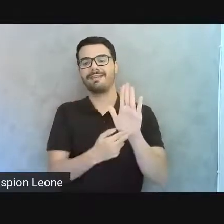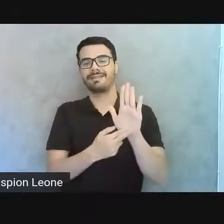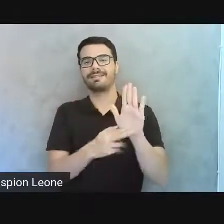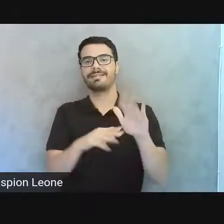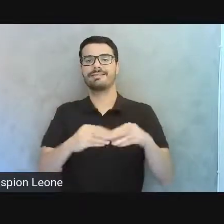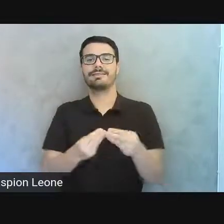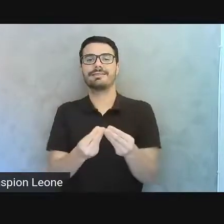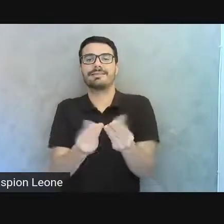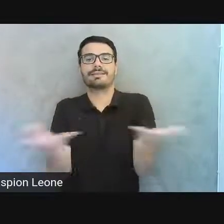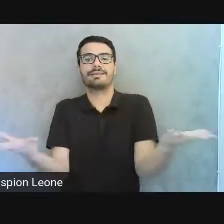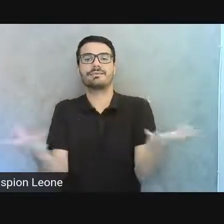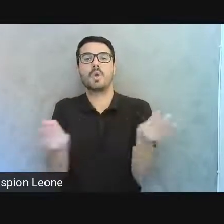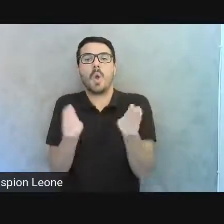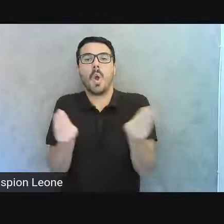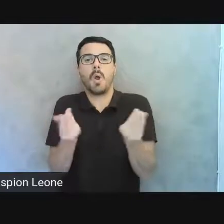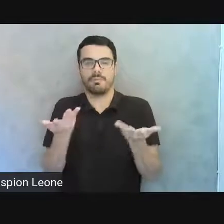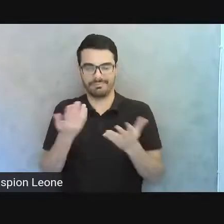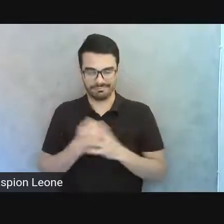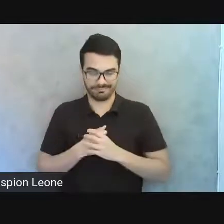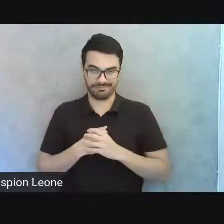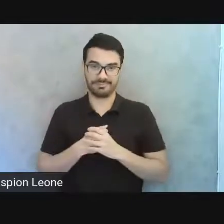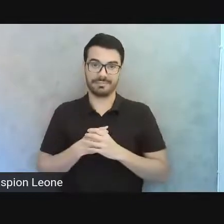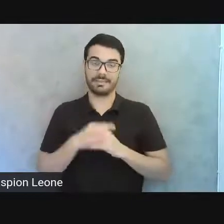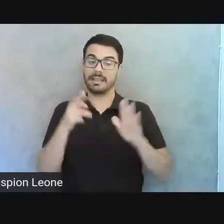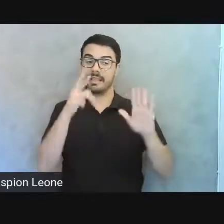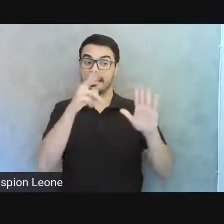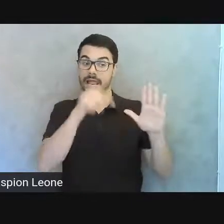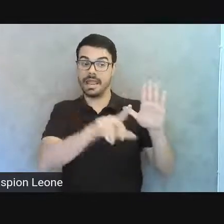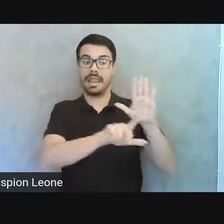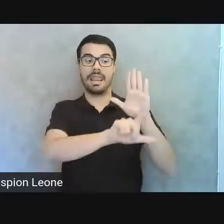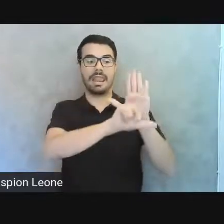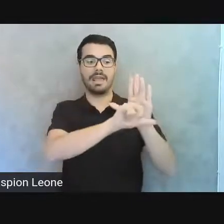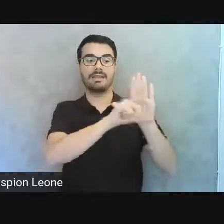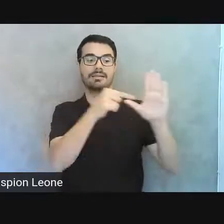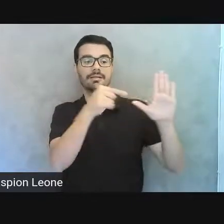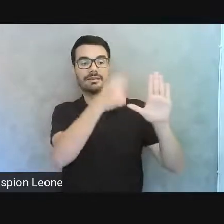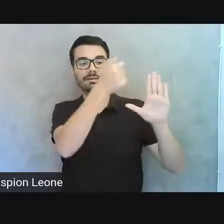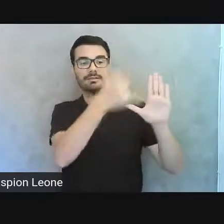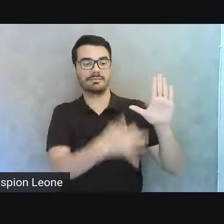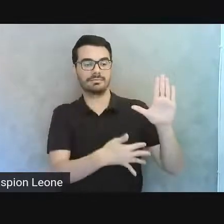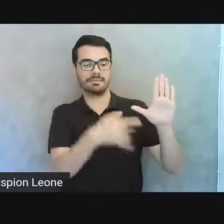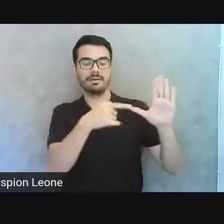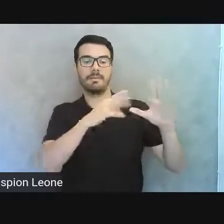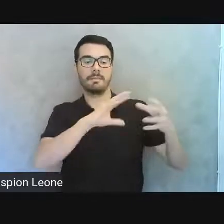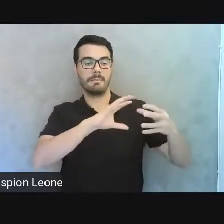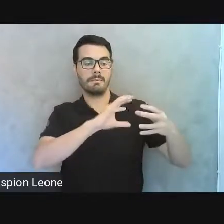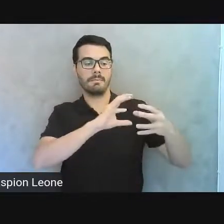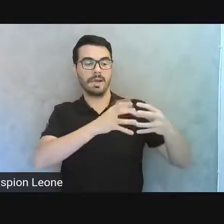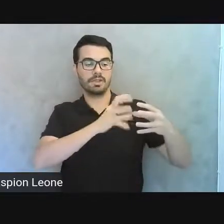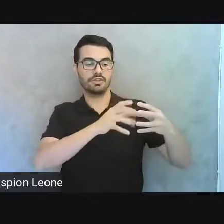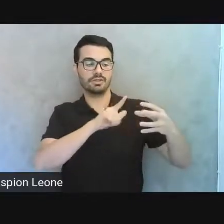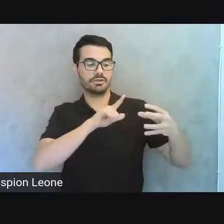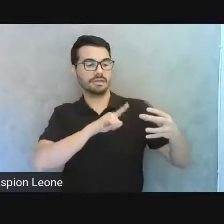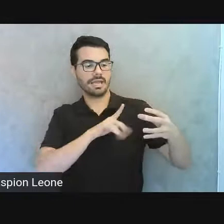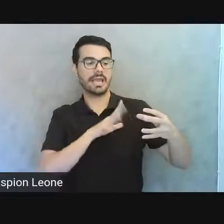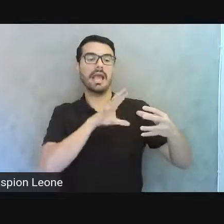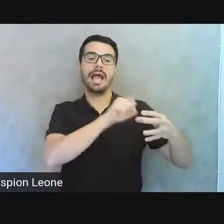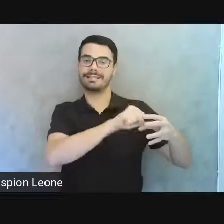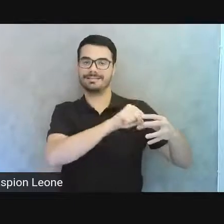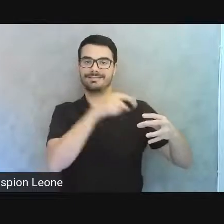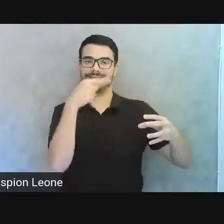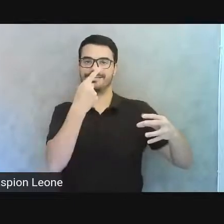desse dinheiro. A rigor, a legislação apenas determina que os partidos terão acesso a esses